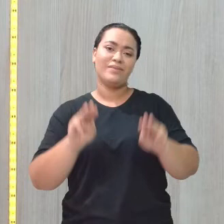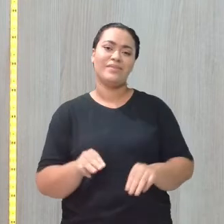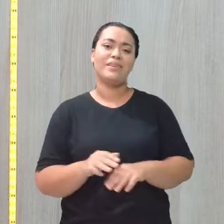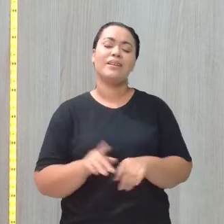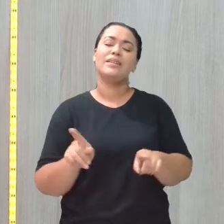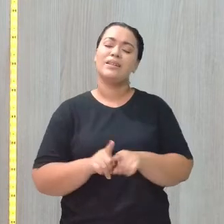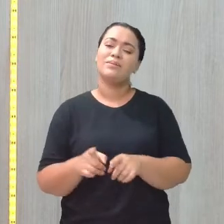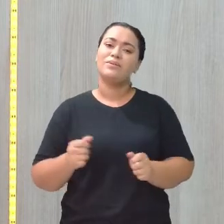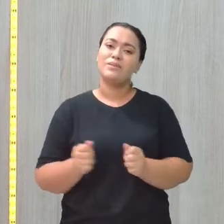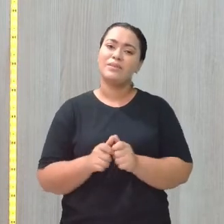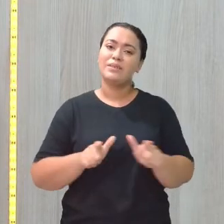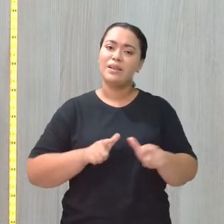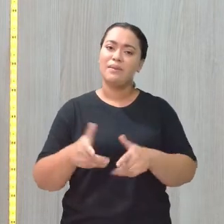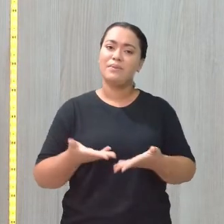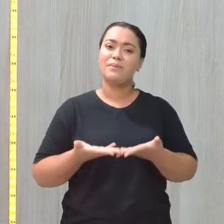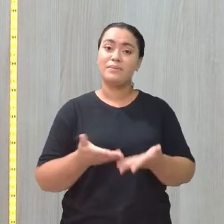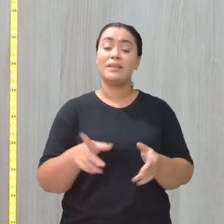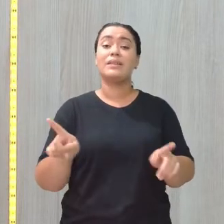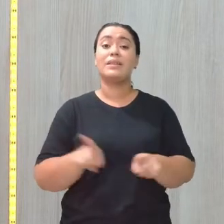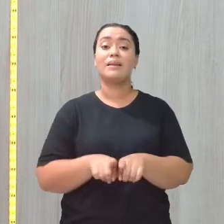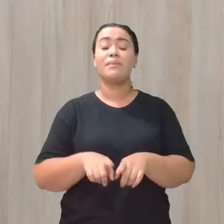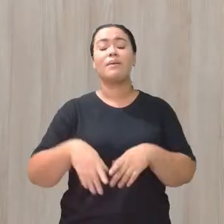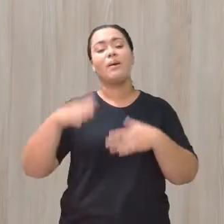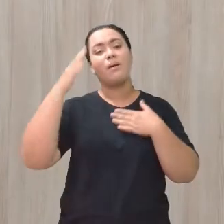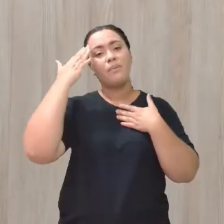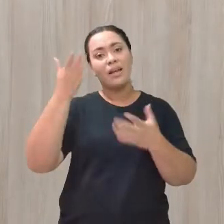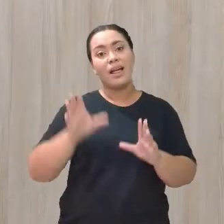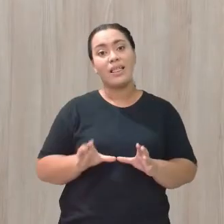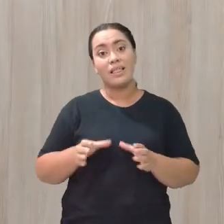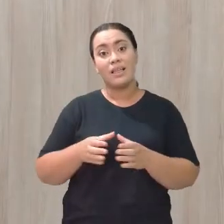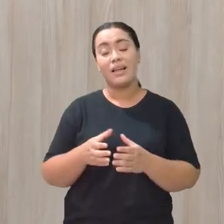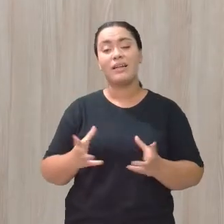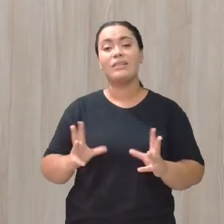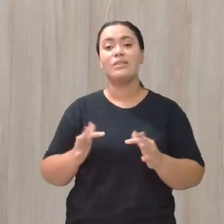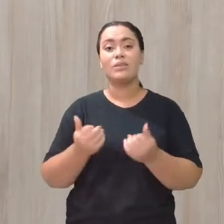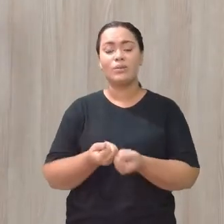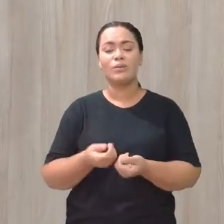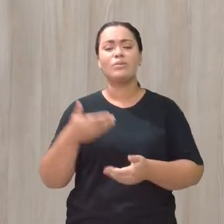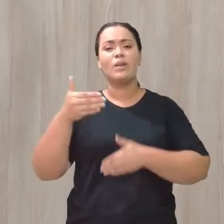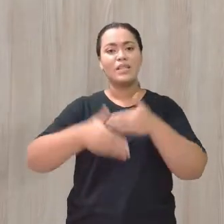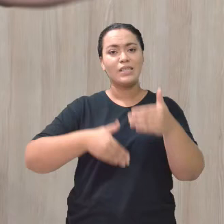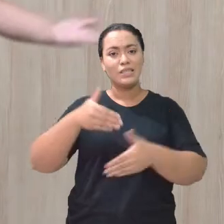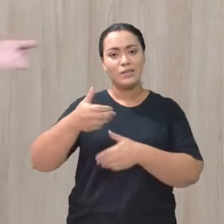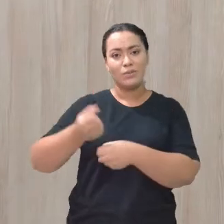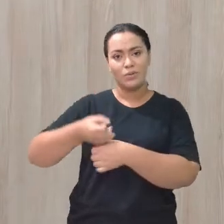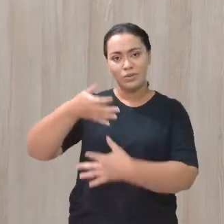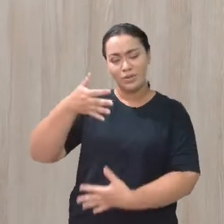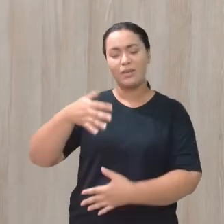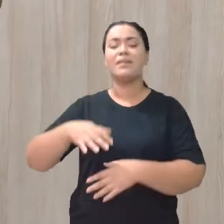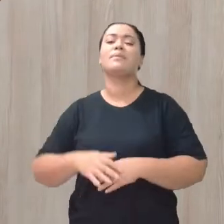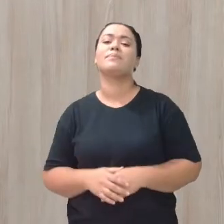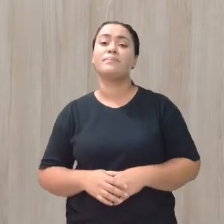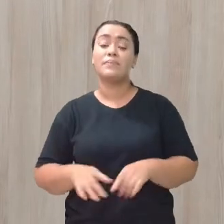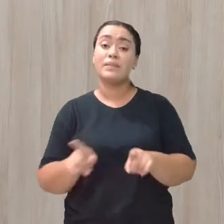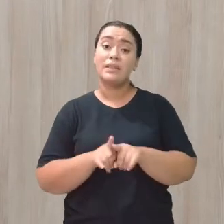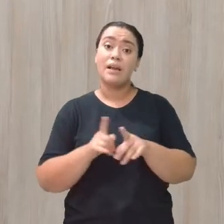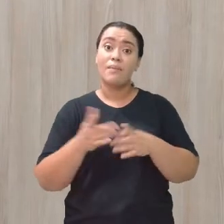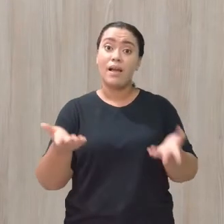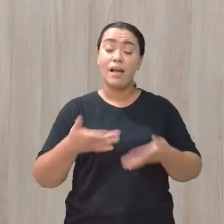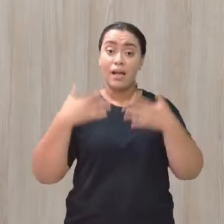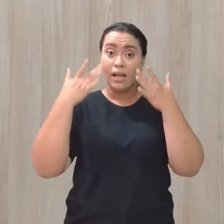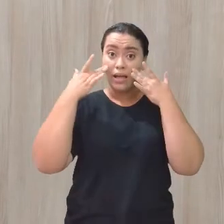com o nosso trabalho. Muito obrigada. Muito obrigada. Obrigada a todos que participaram da nossa aula, que falaram no chat, que estão aí